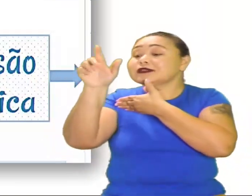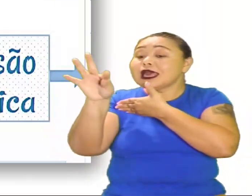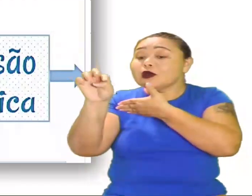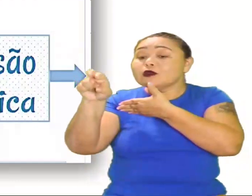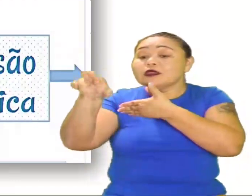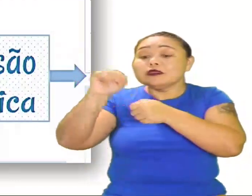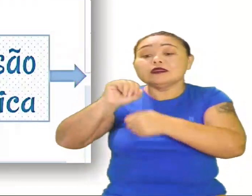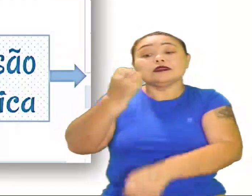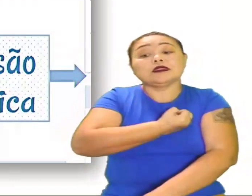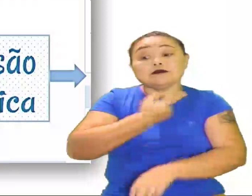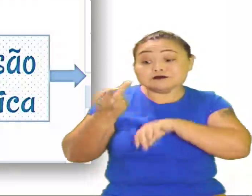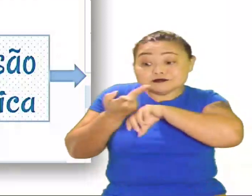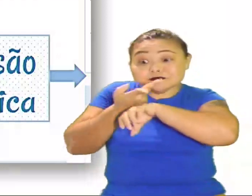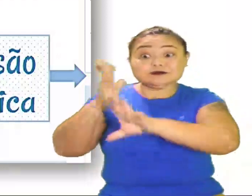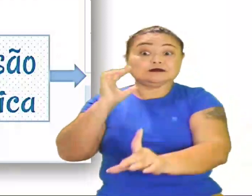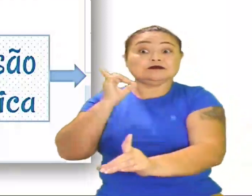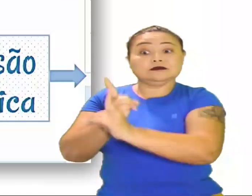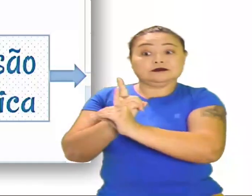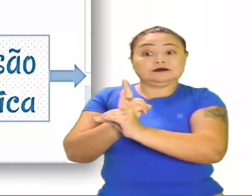temos o detalhe